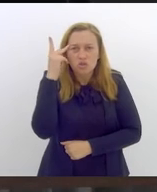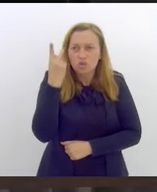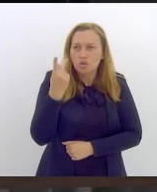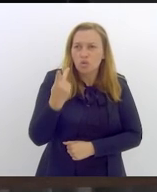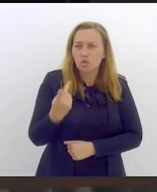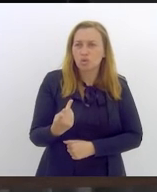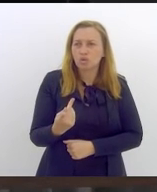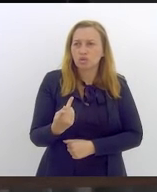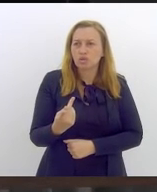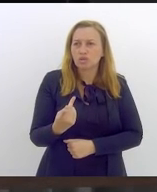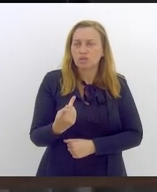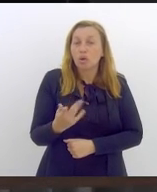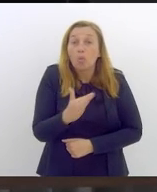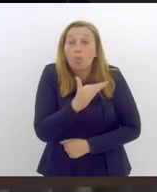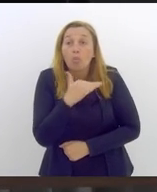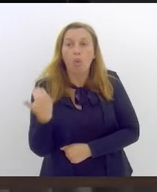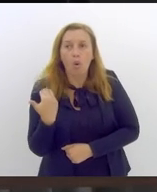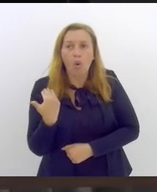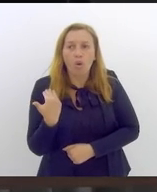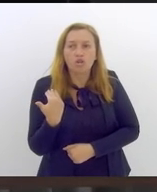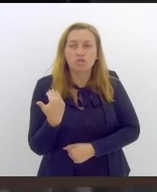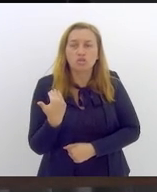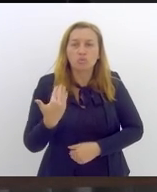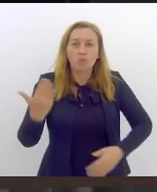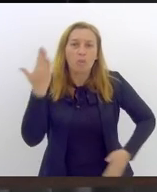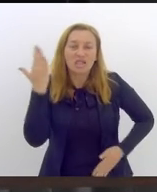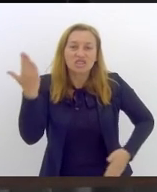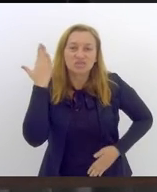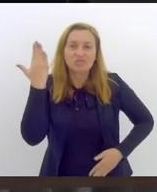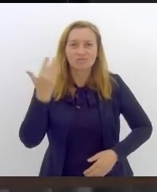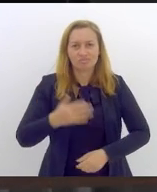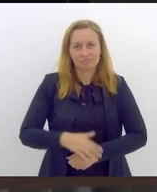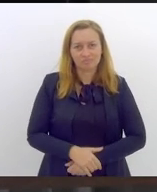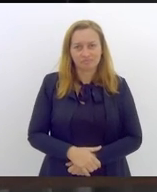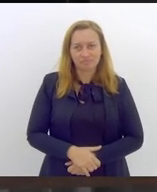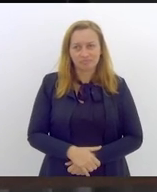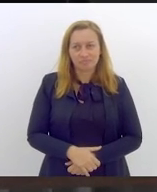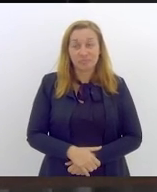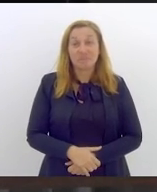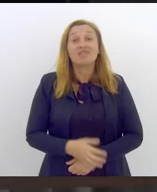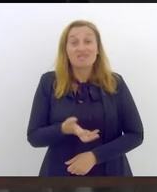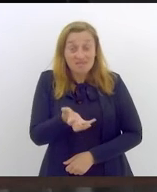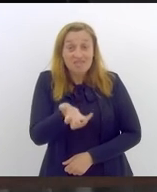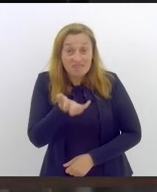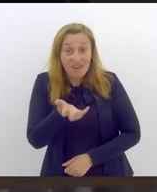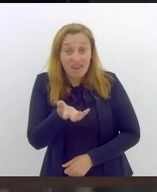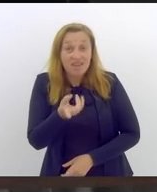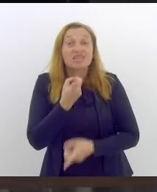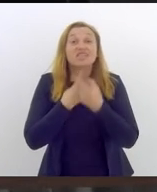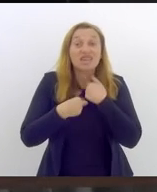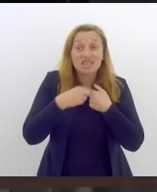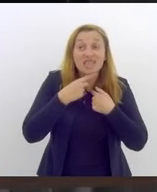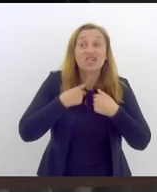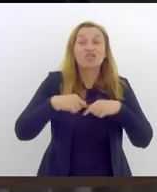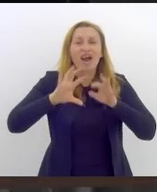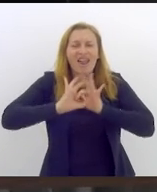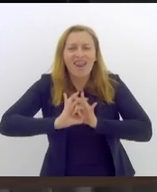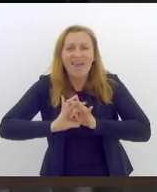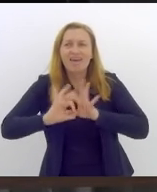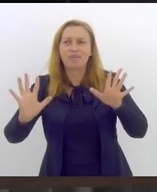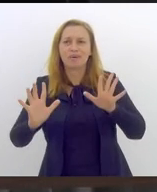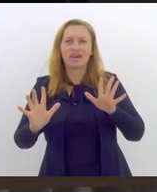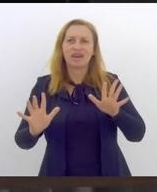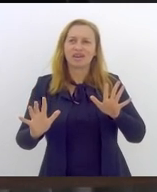bárbaramente assassinado por traficante se eles desejam que